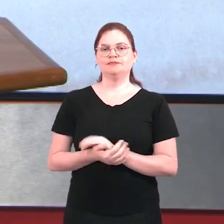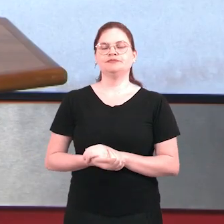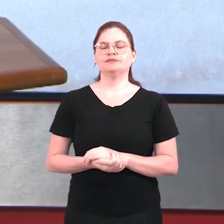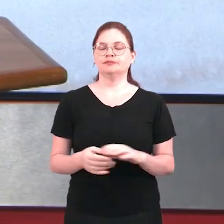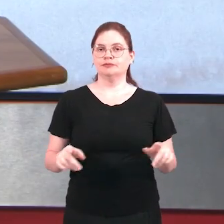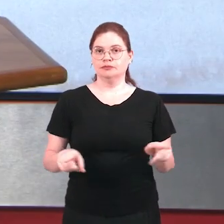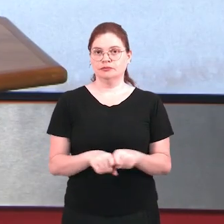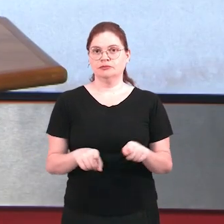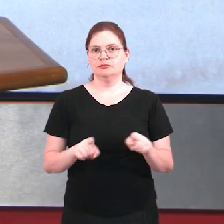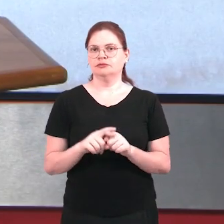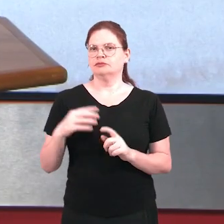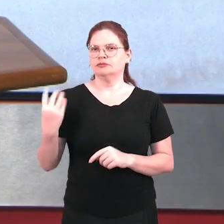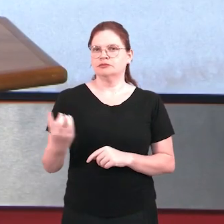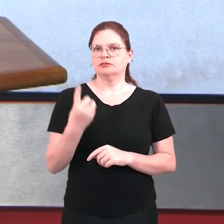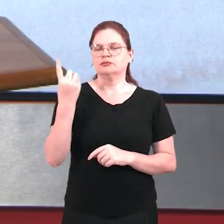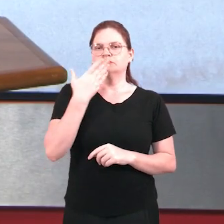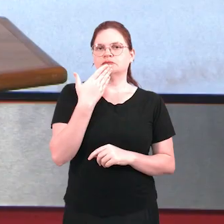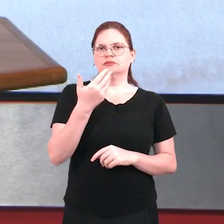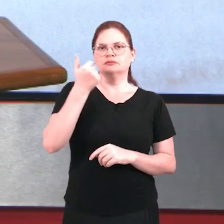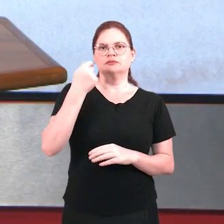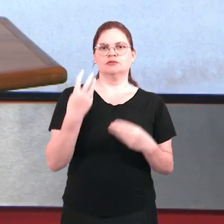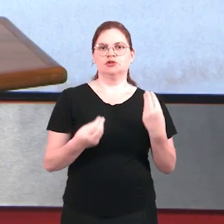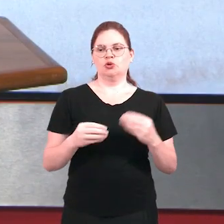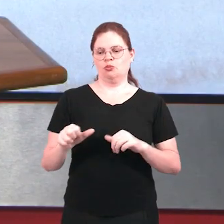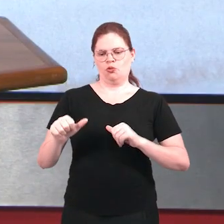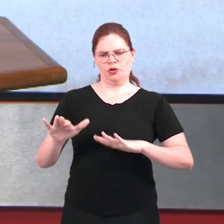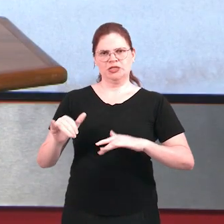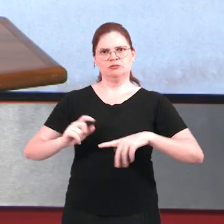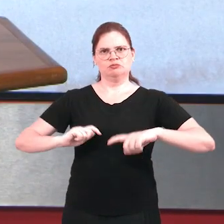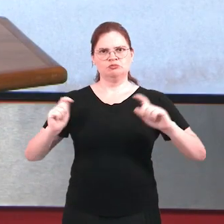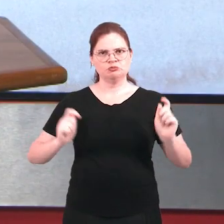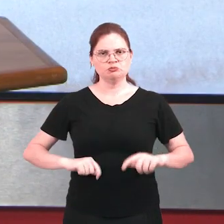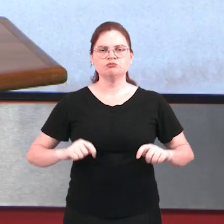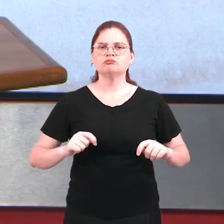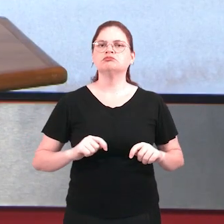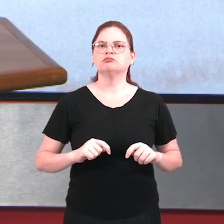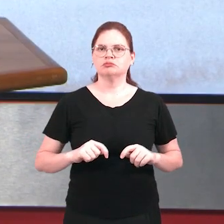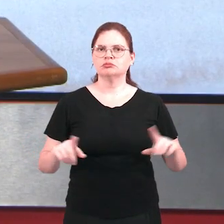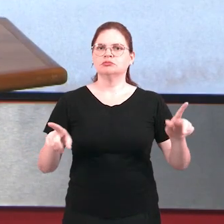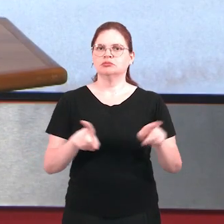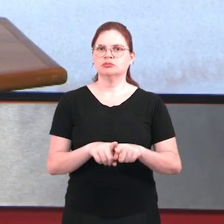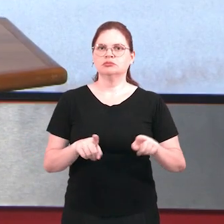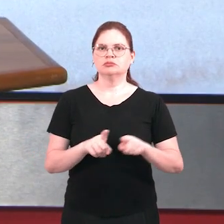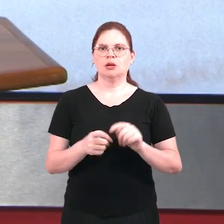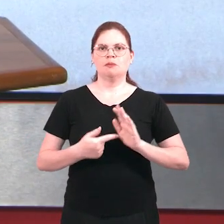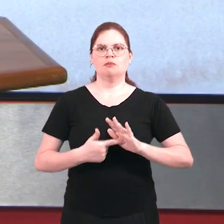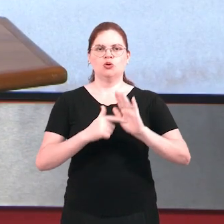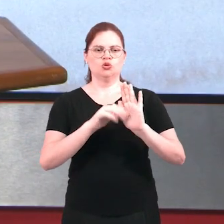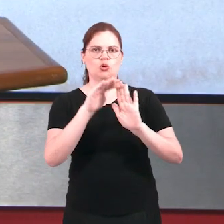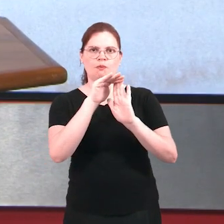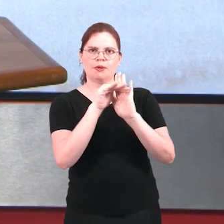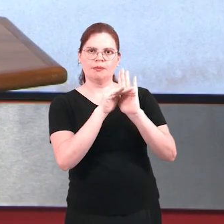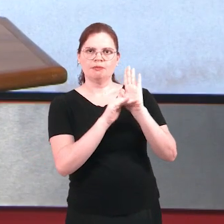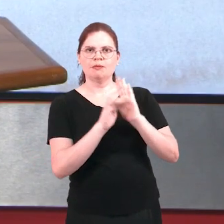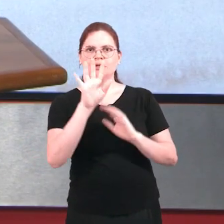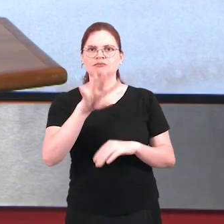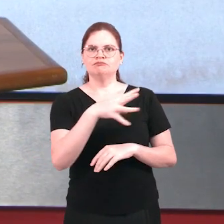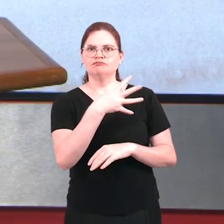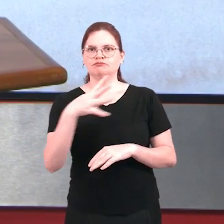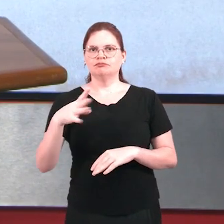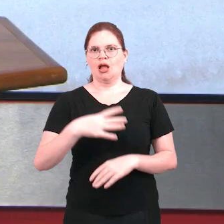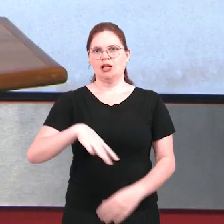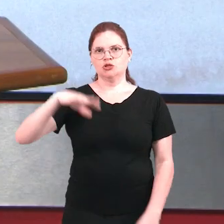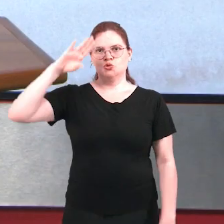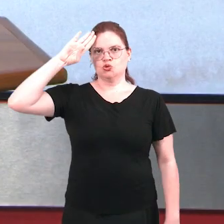Davi também melhorou a eficiência do seu exército. Estabeleceu um rodízio militar em